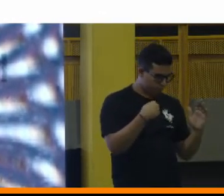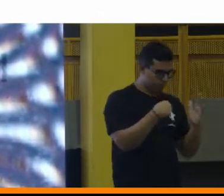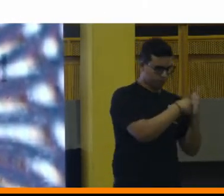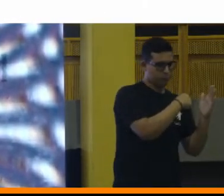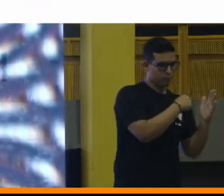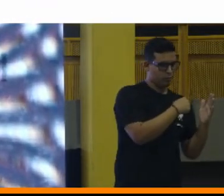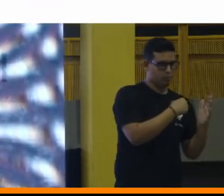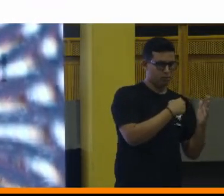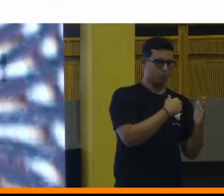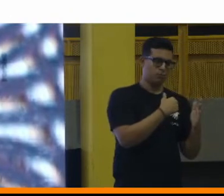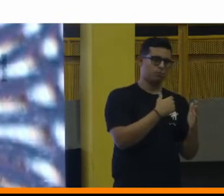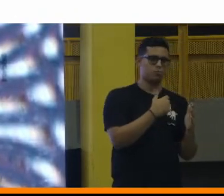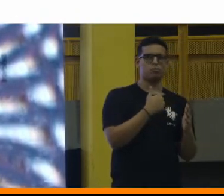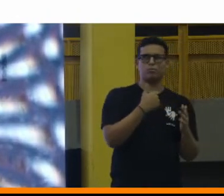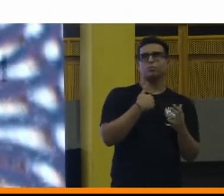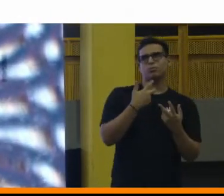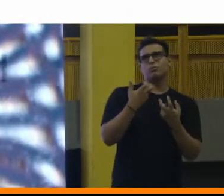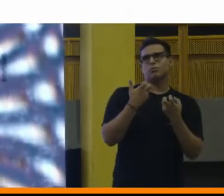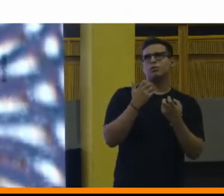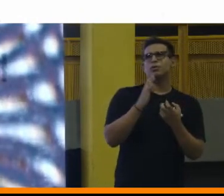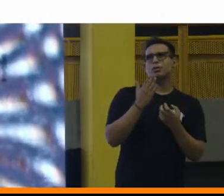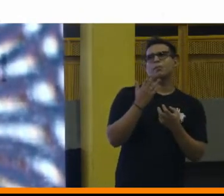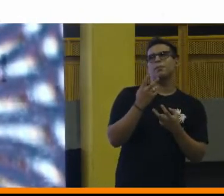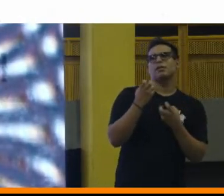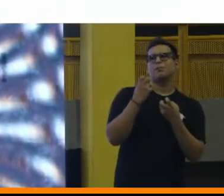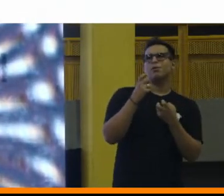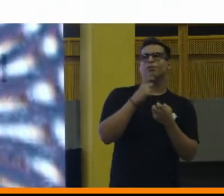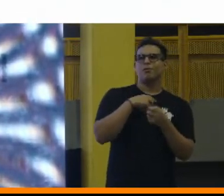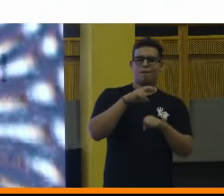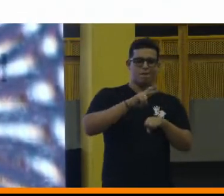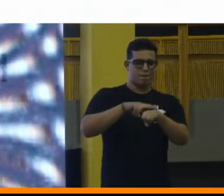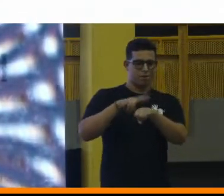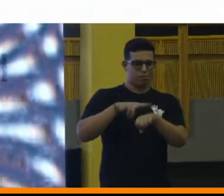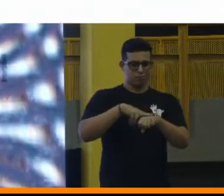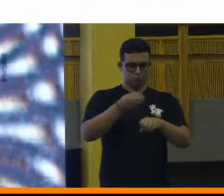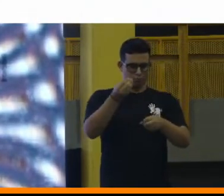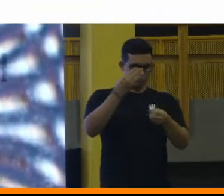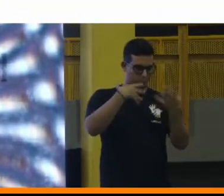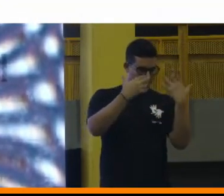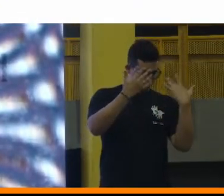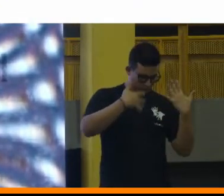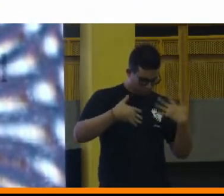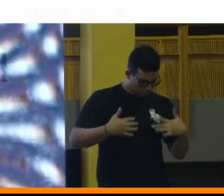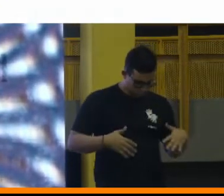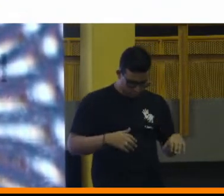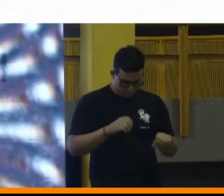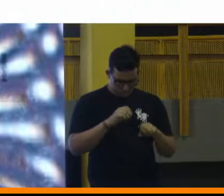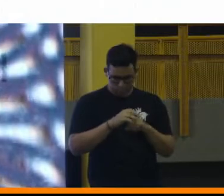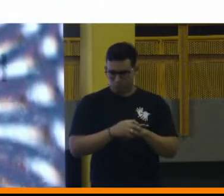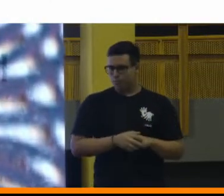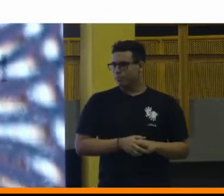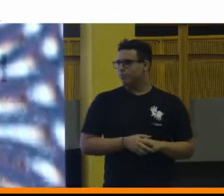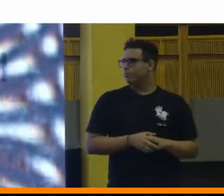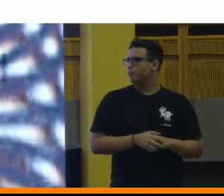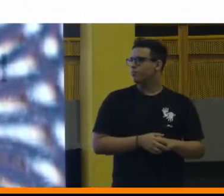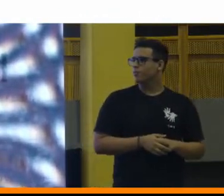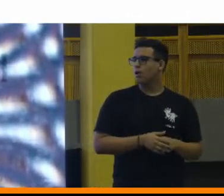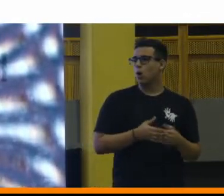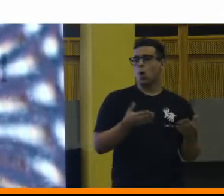vi, né? Eu estava cheio de caco de vidro em todo lado. Mas eu só estou vivo aqui